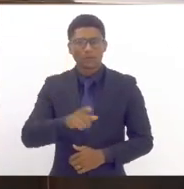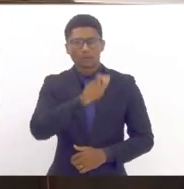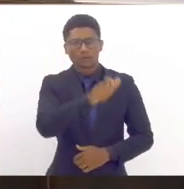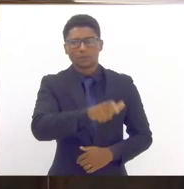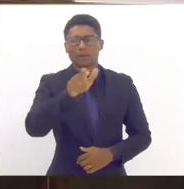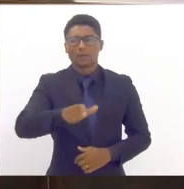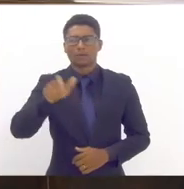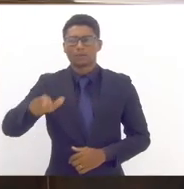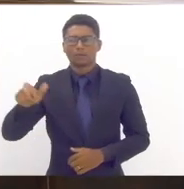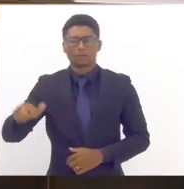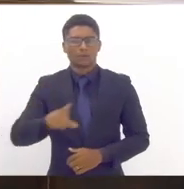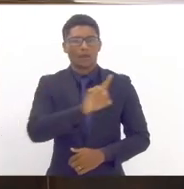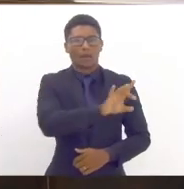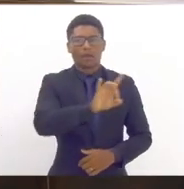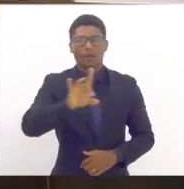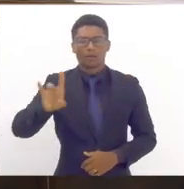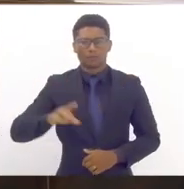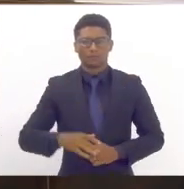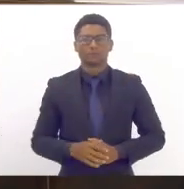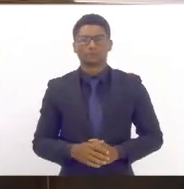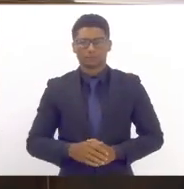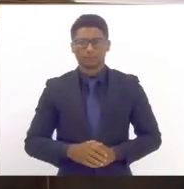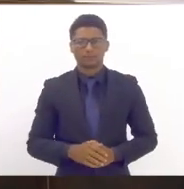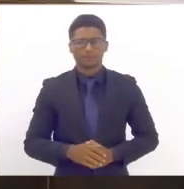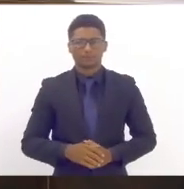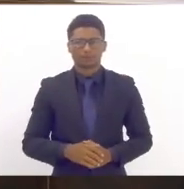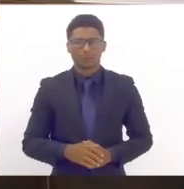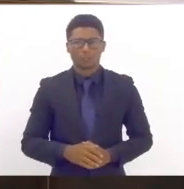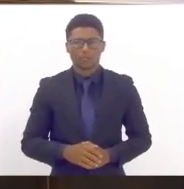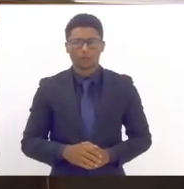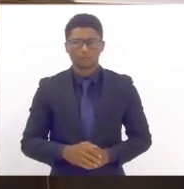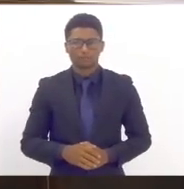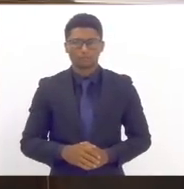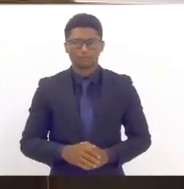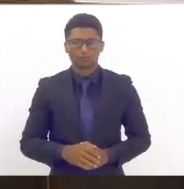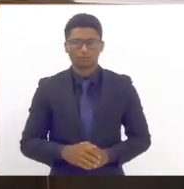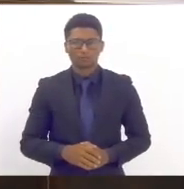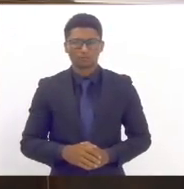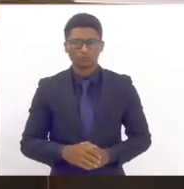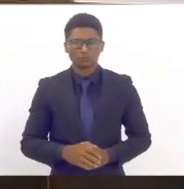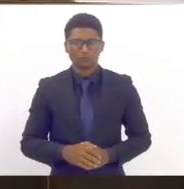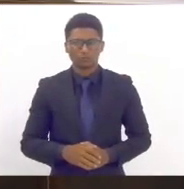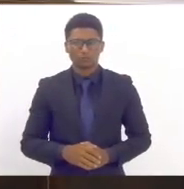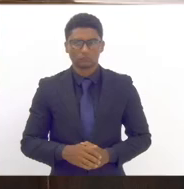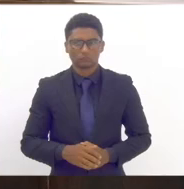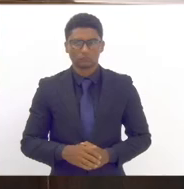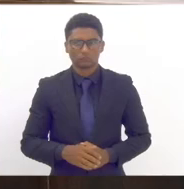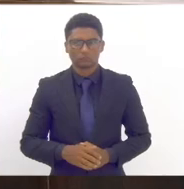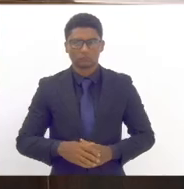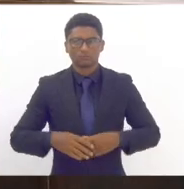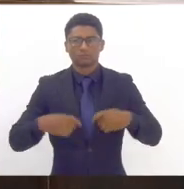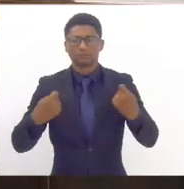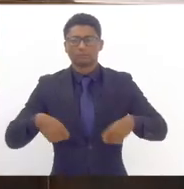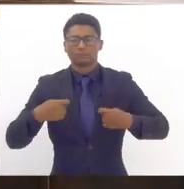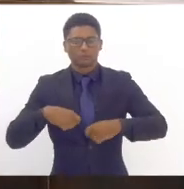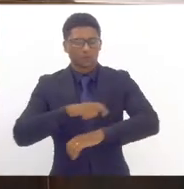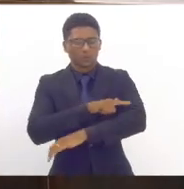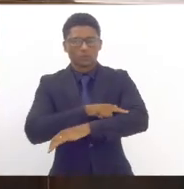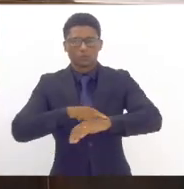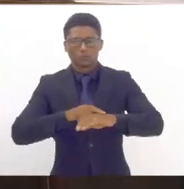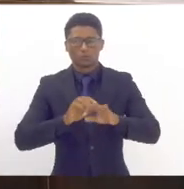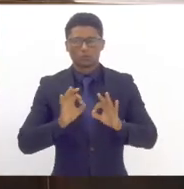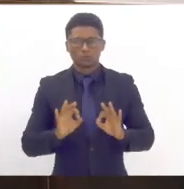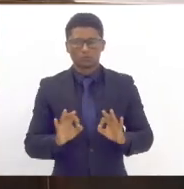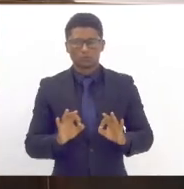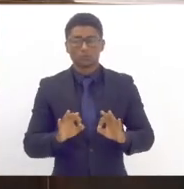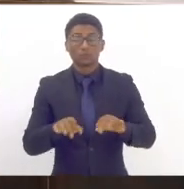cada parlamentar aqui tenha que, eu não diria se comportar ou se portar, mas saber